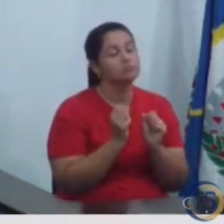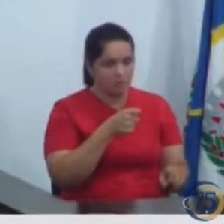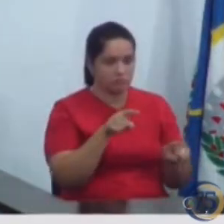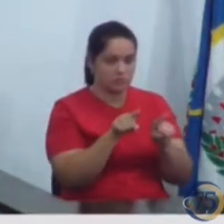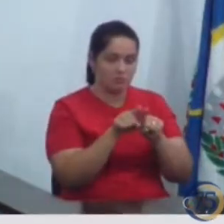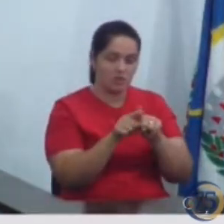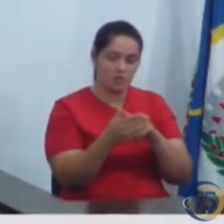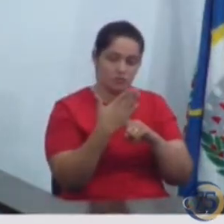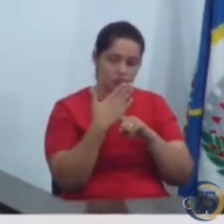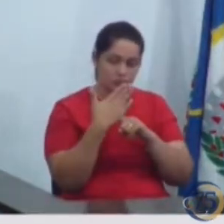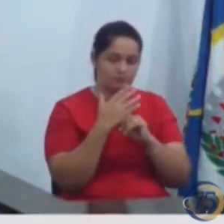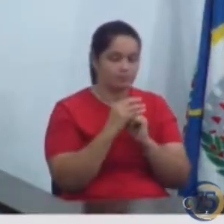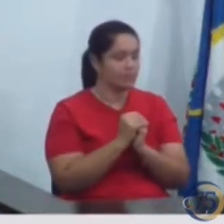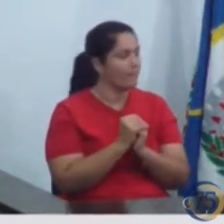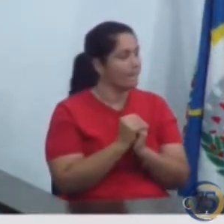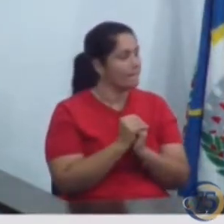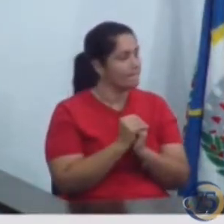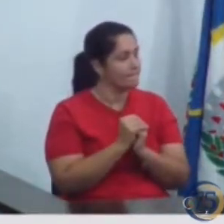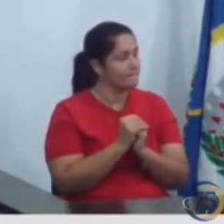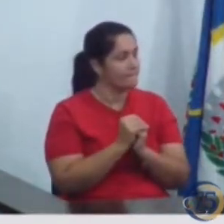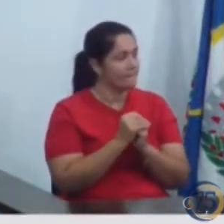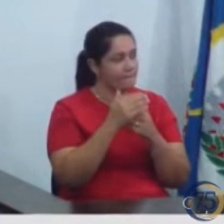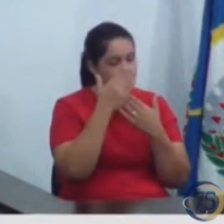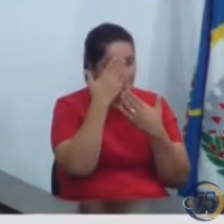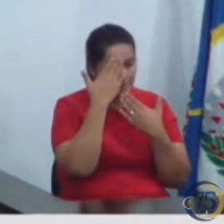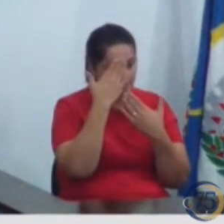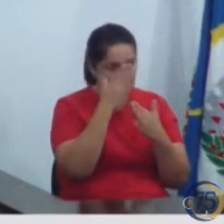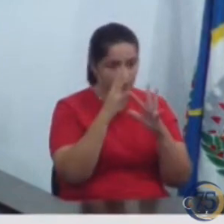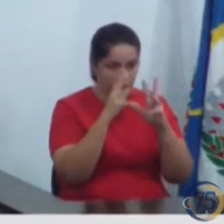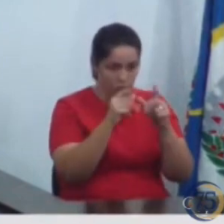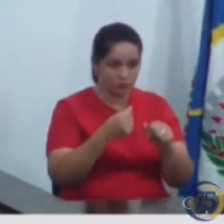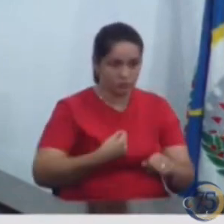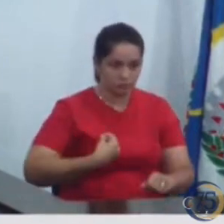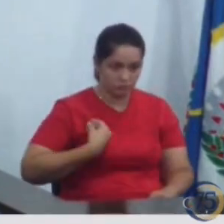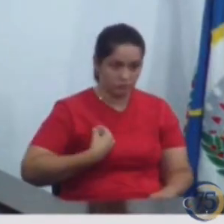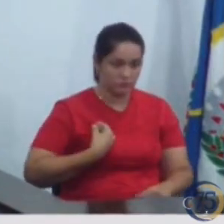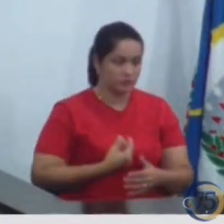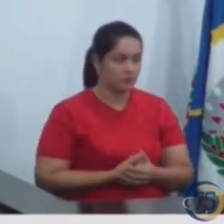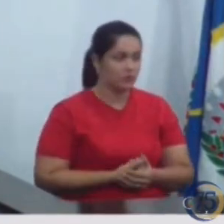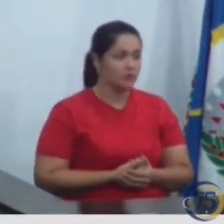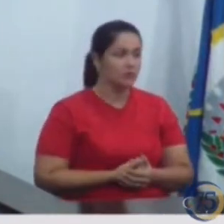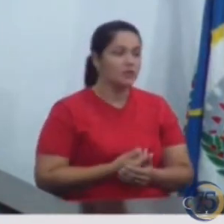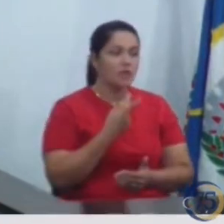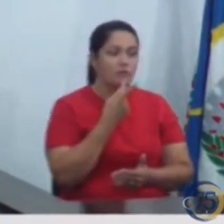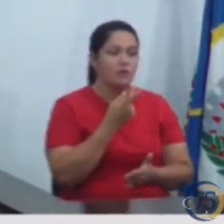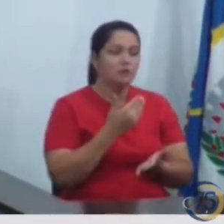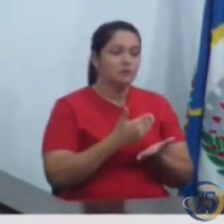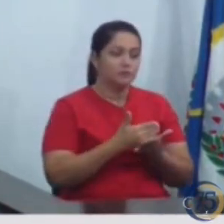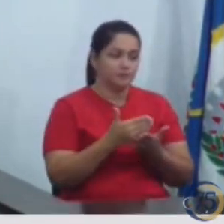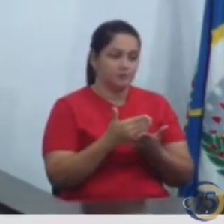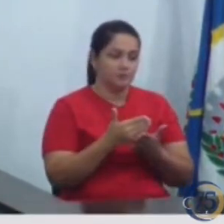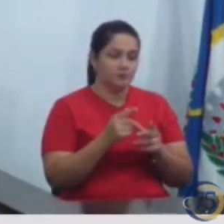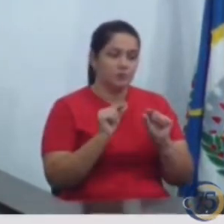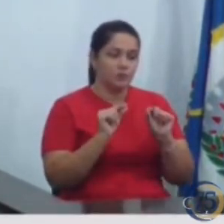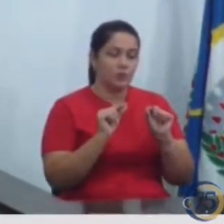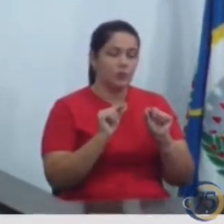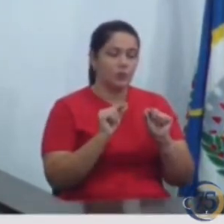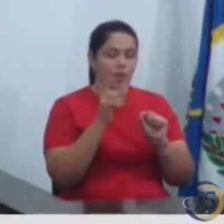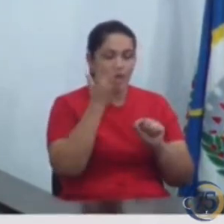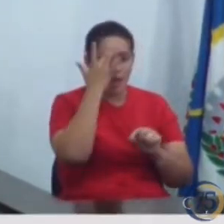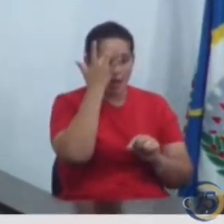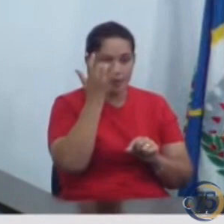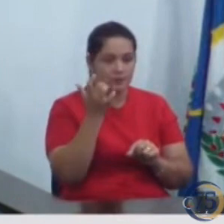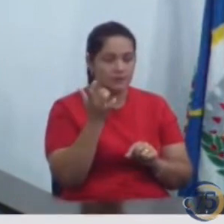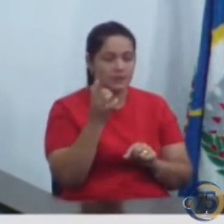a isso já o vereador Jurandir Benedito da Silva o Jura destacou o aniversário do município vizinho de Valentim